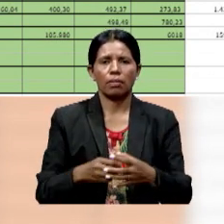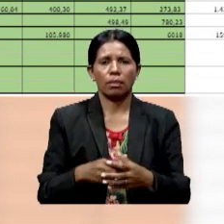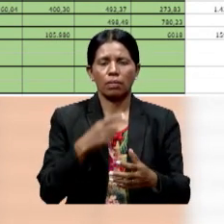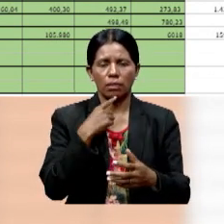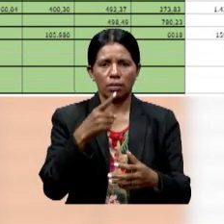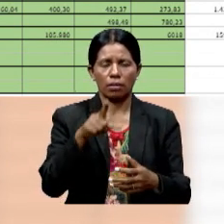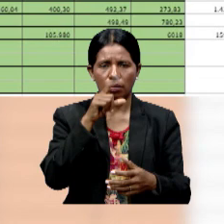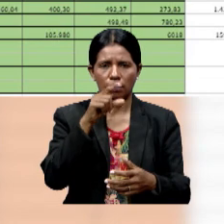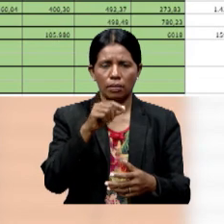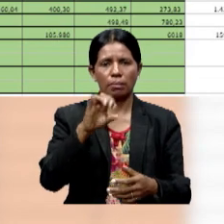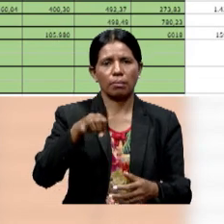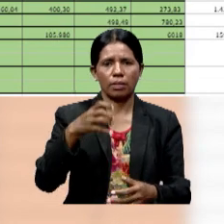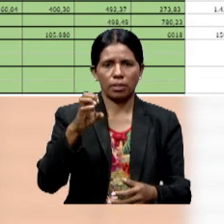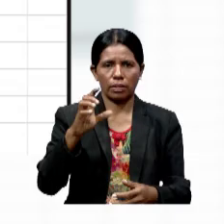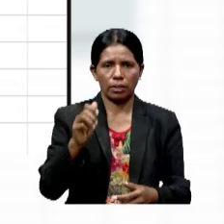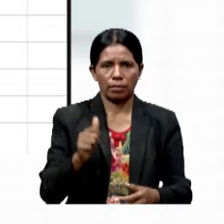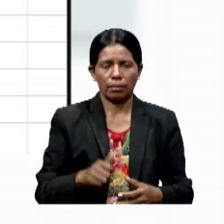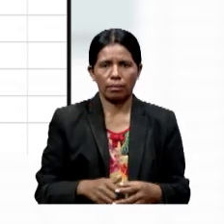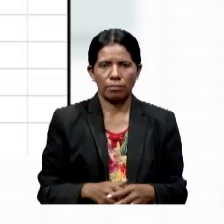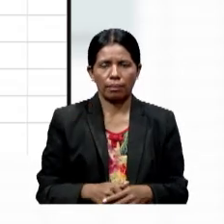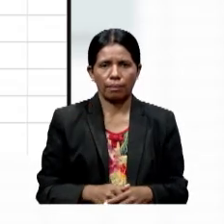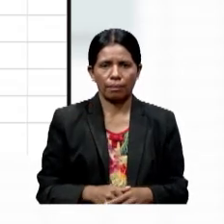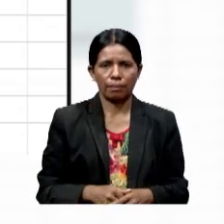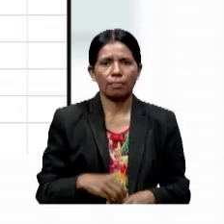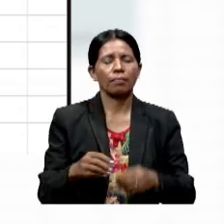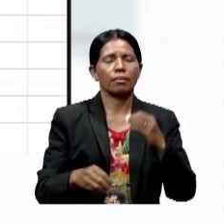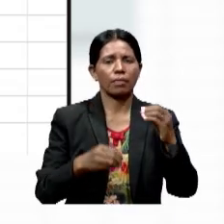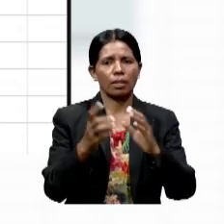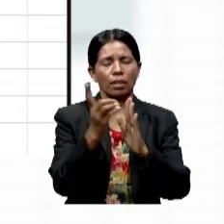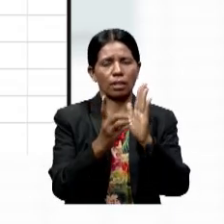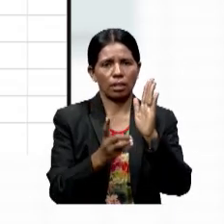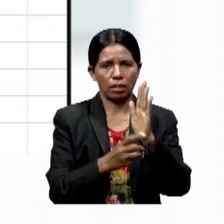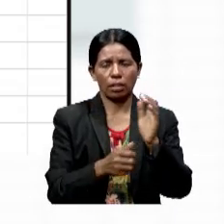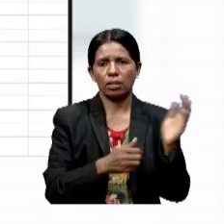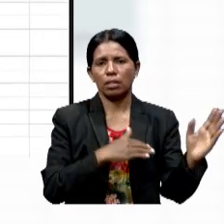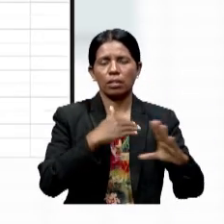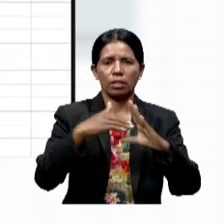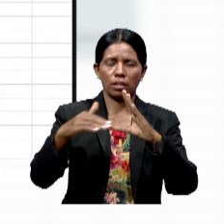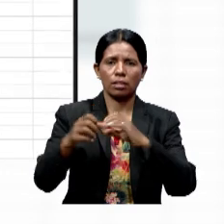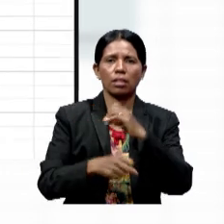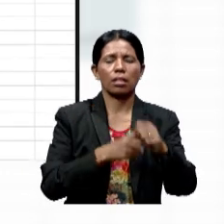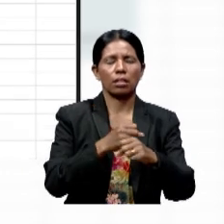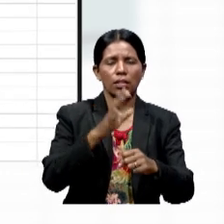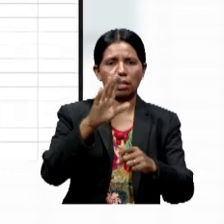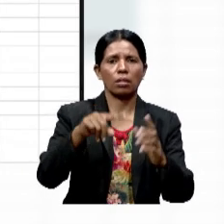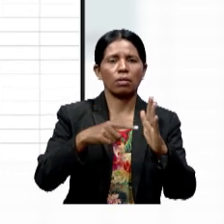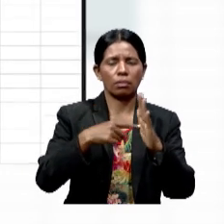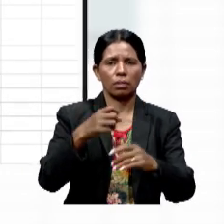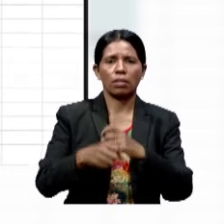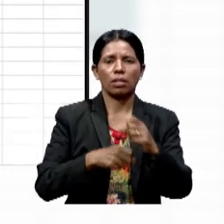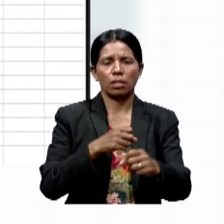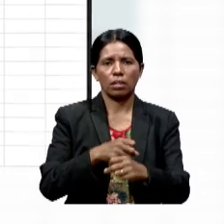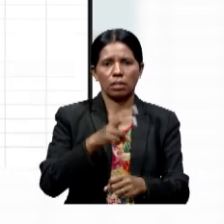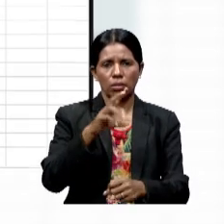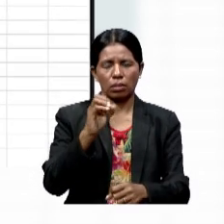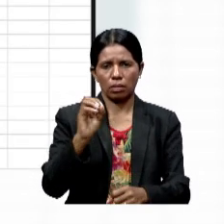no manu pejatang. Além de ne, dados exportação durante tina lima, hahuhu si tina rihun rua